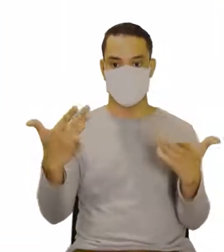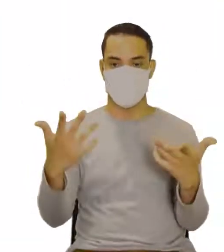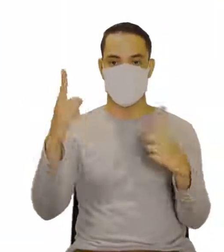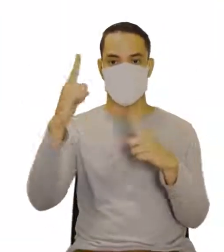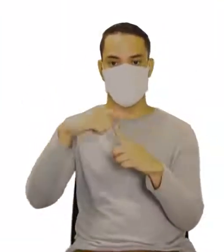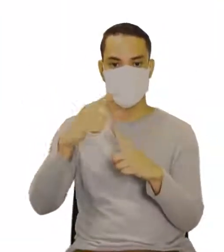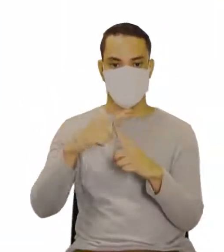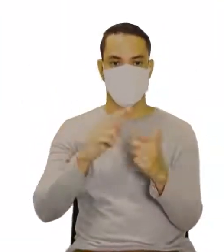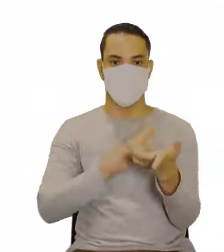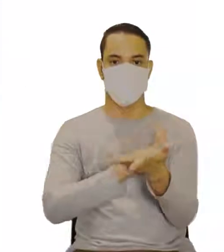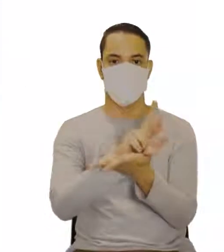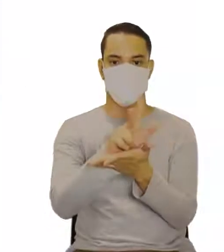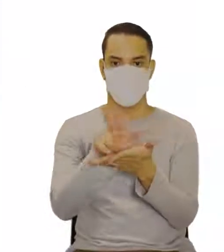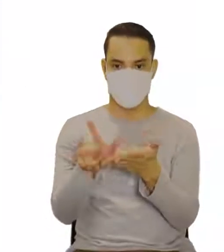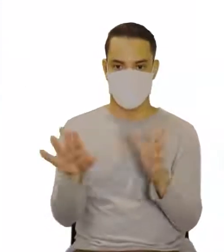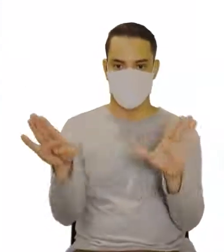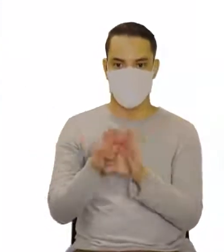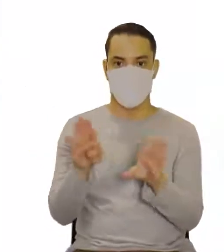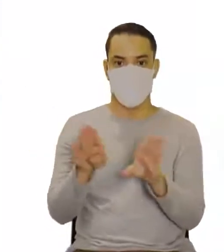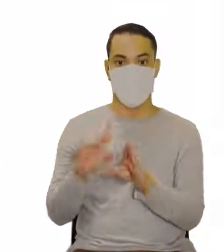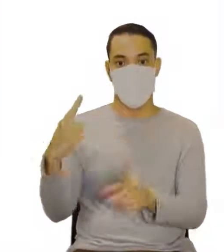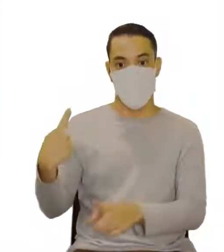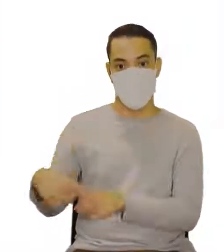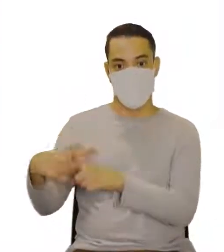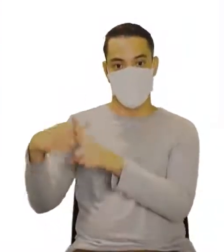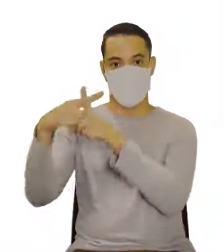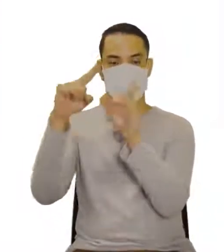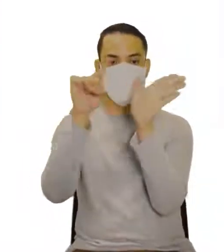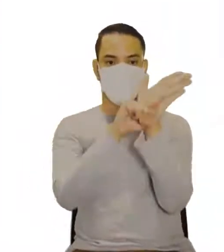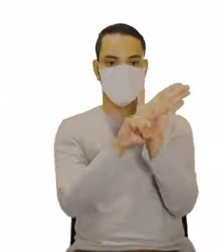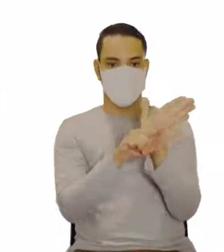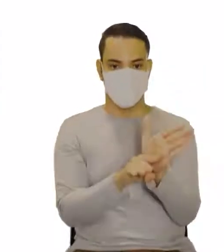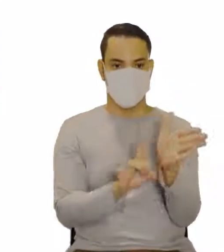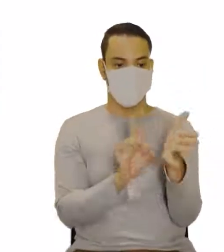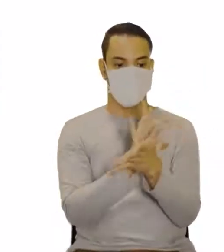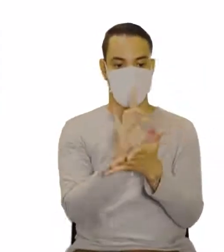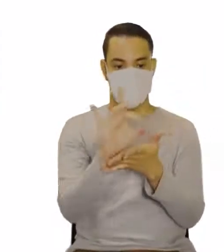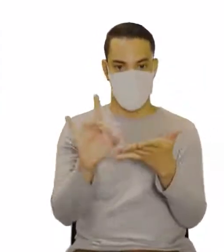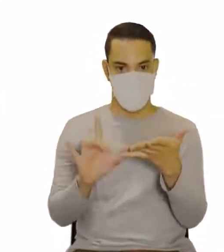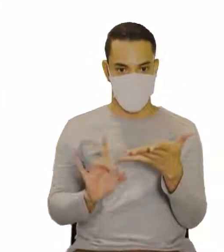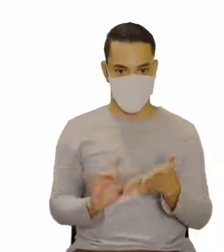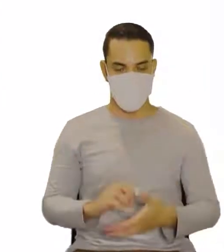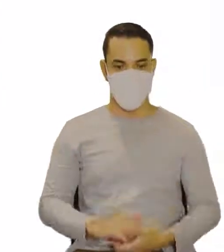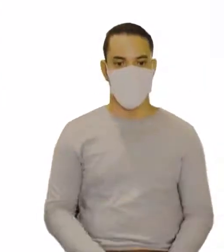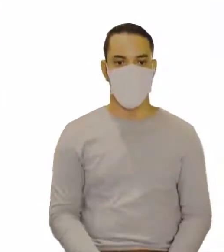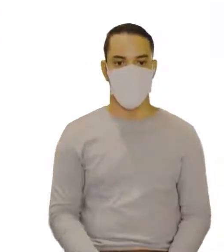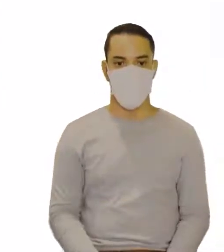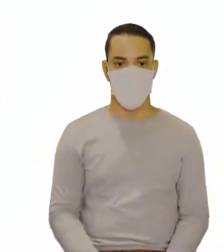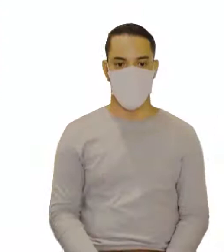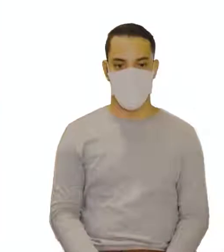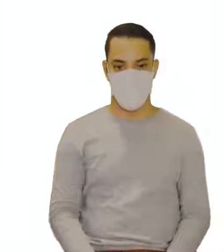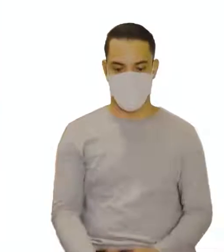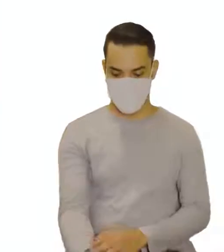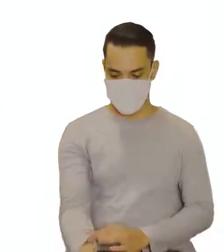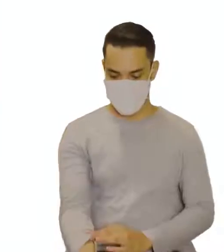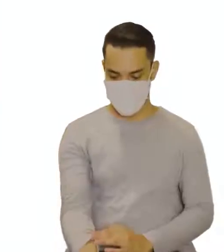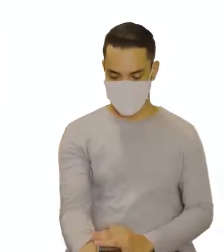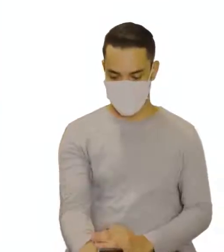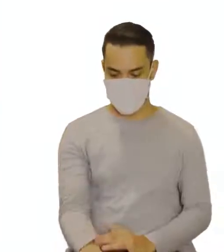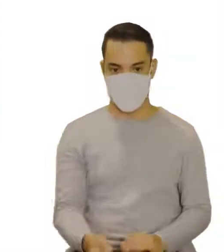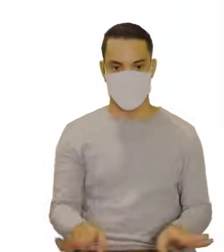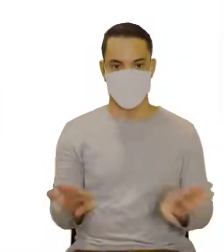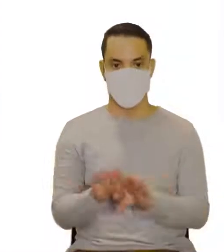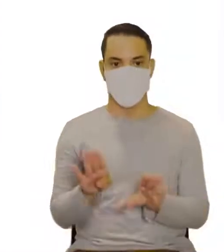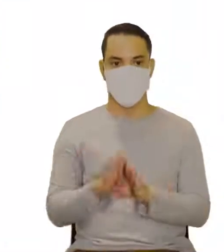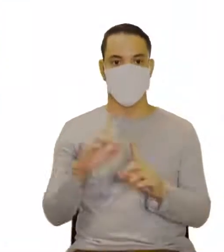associação de geradores e as vantagens e desvantagens de cada uma delas, tá bom? Distinguir